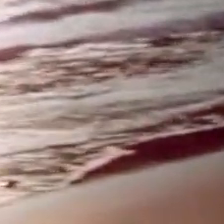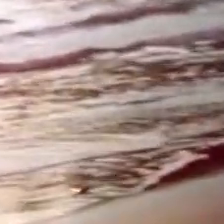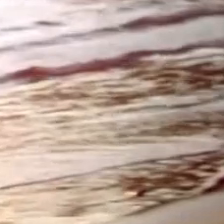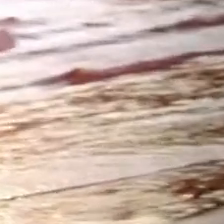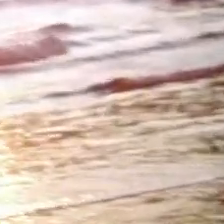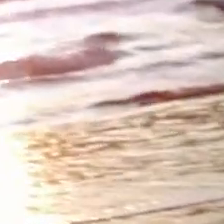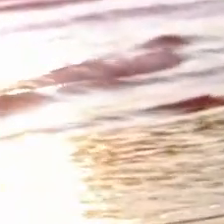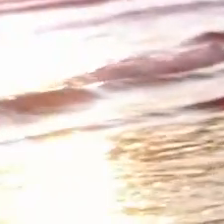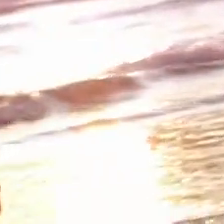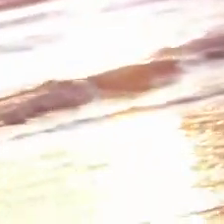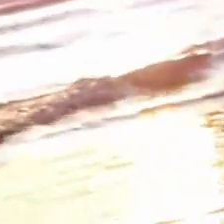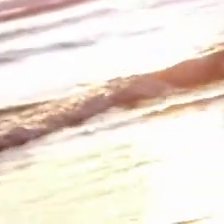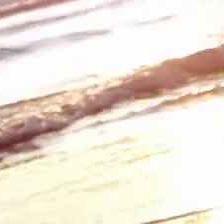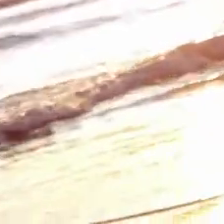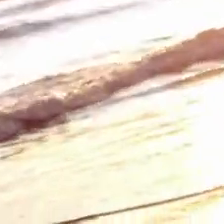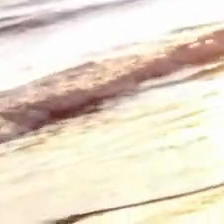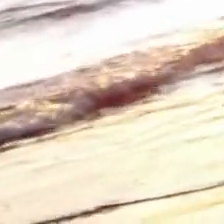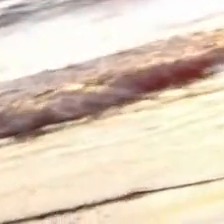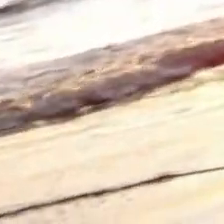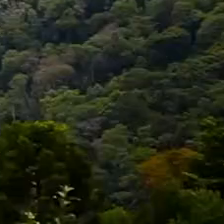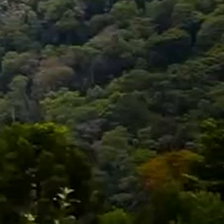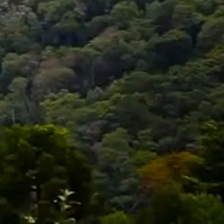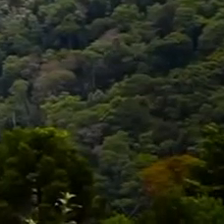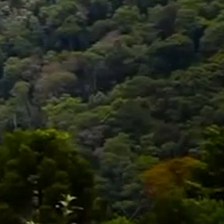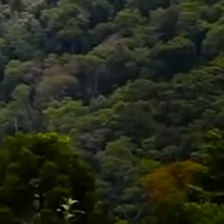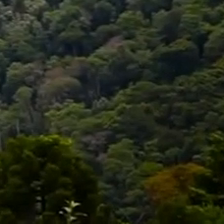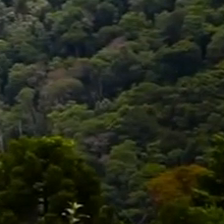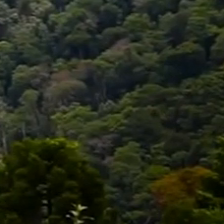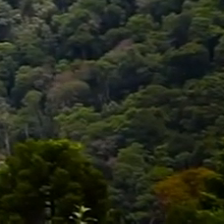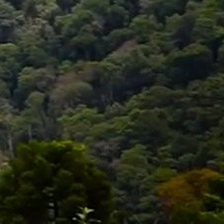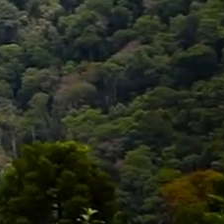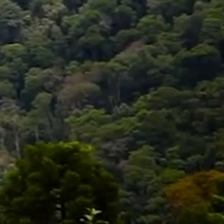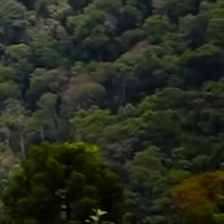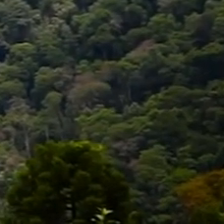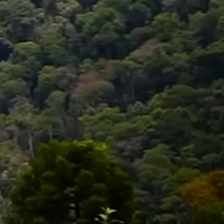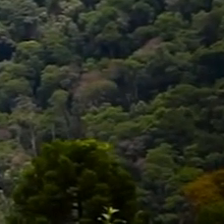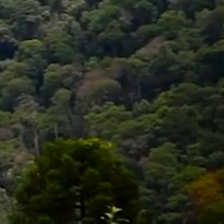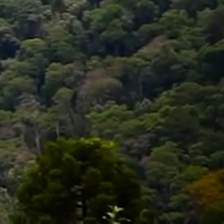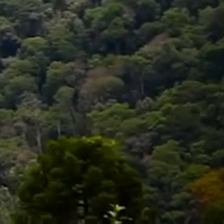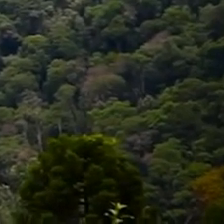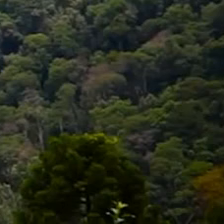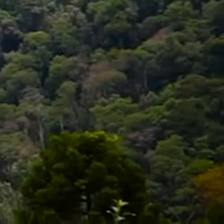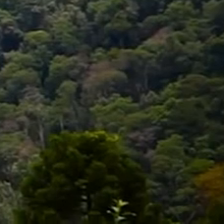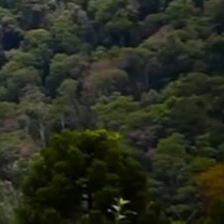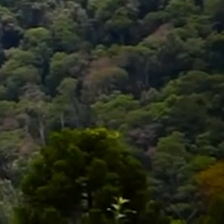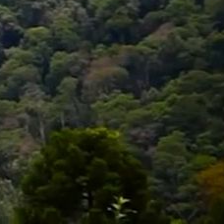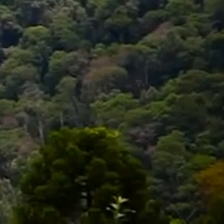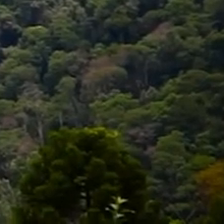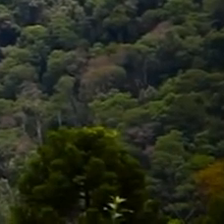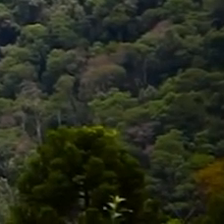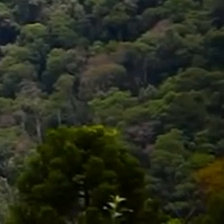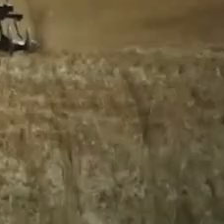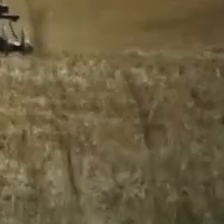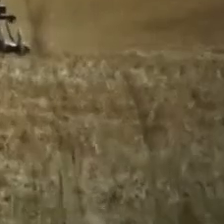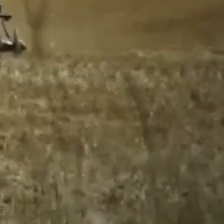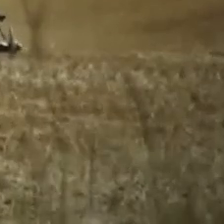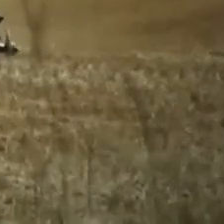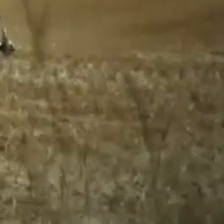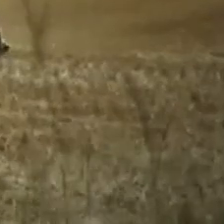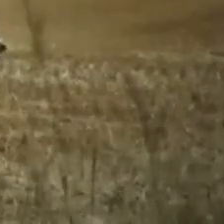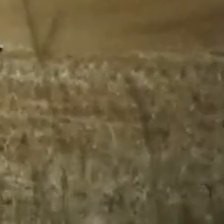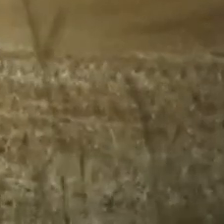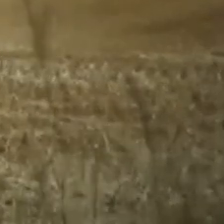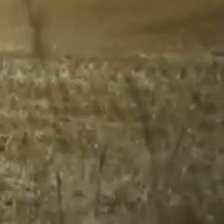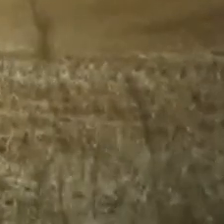fulguras, ó Brasil, florão da América, iluminado ao sol do novo mundo. Tu